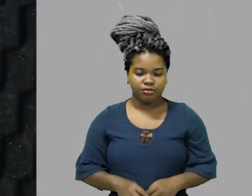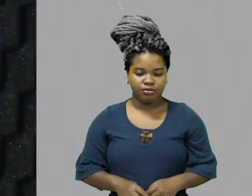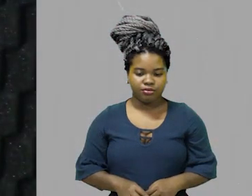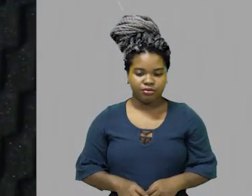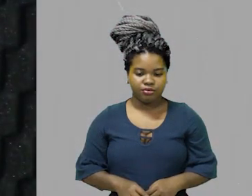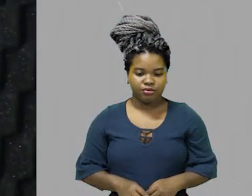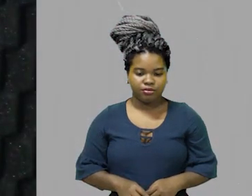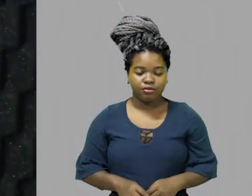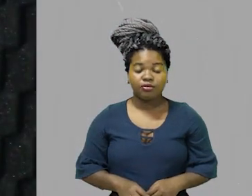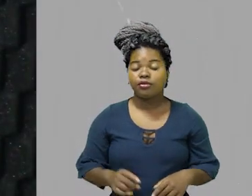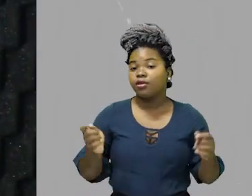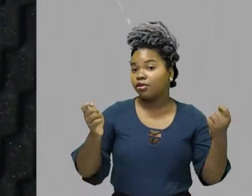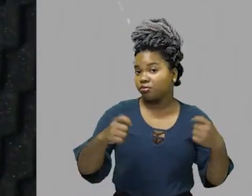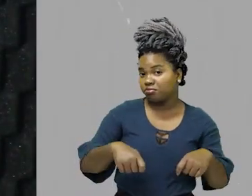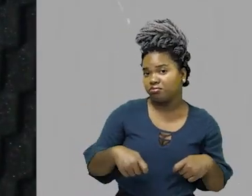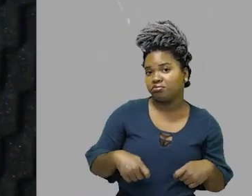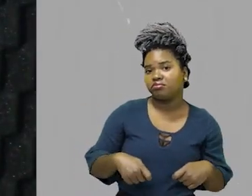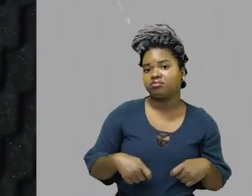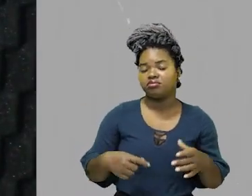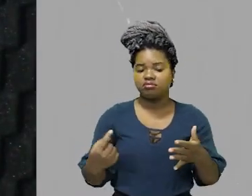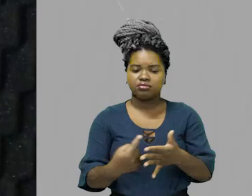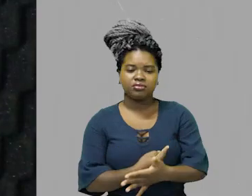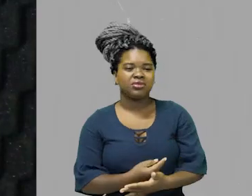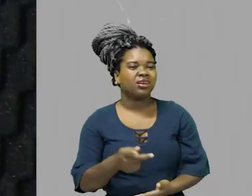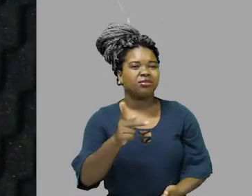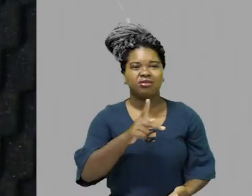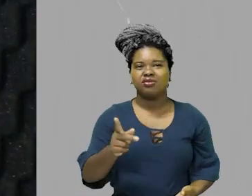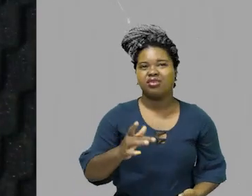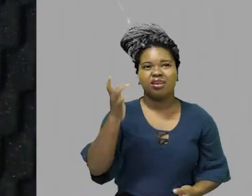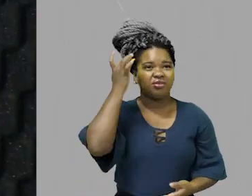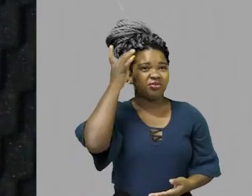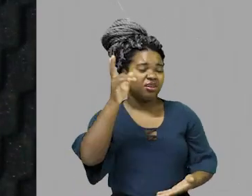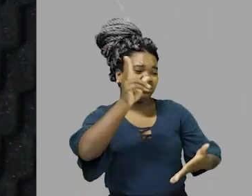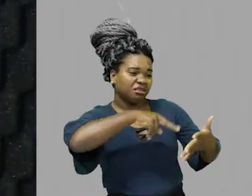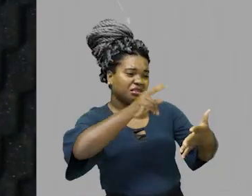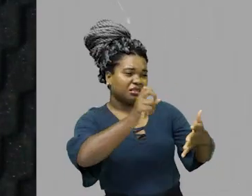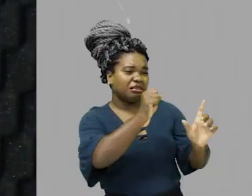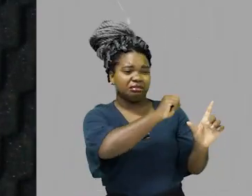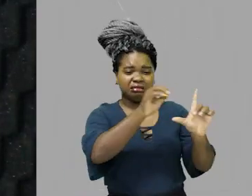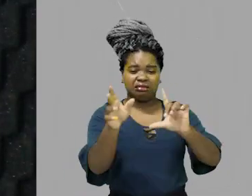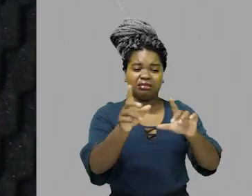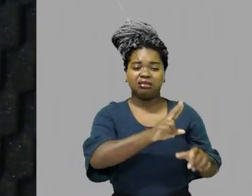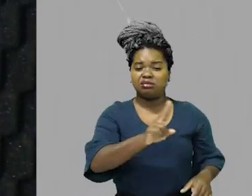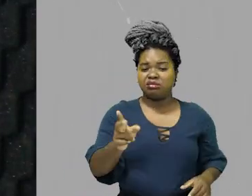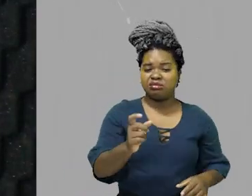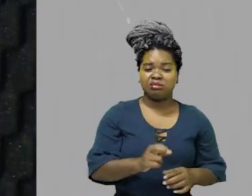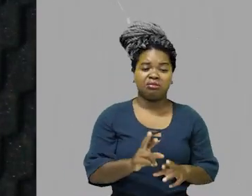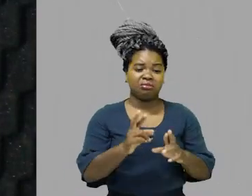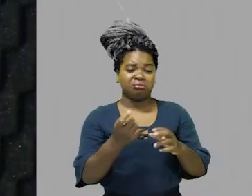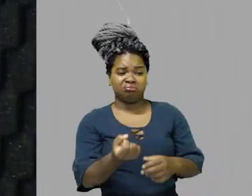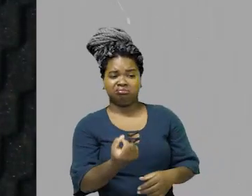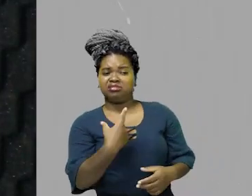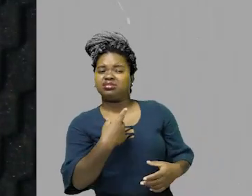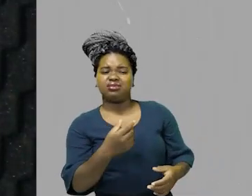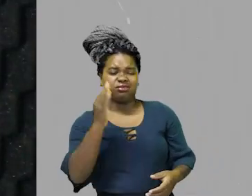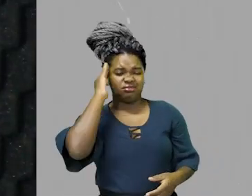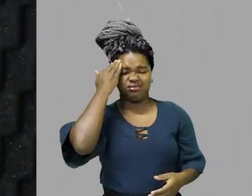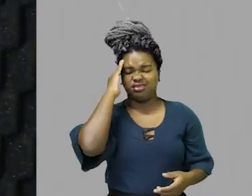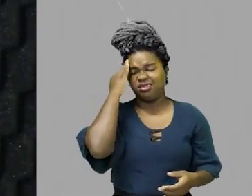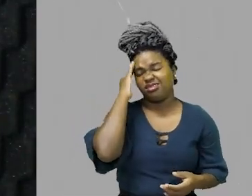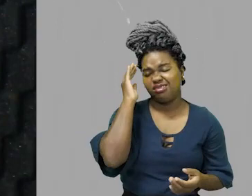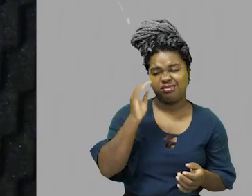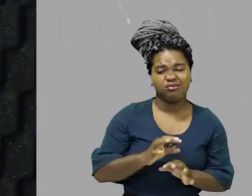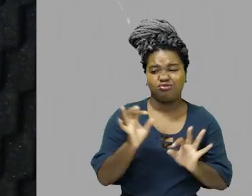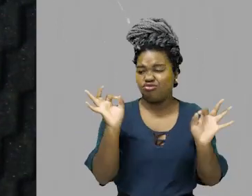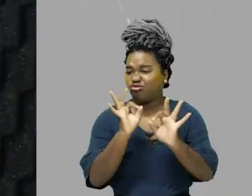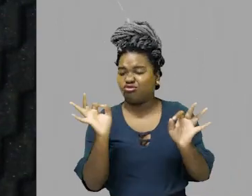cloroplasto. Você pode até dizer assim, professor, é muito fácil você só ficar lendo esse monte de slide com esses nomes estranhos, não entendi nada. Pois é,